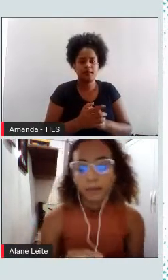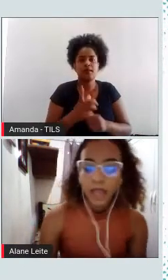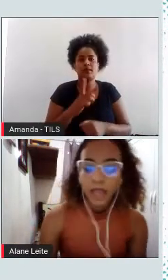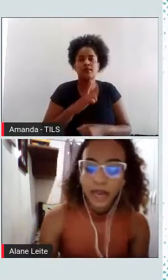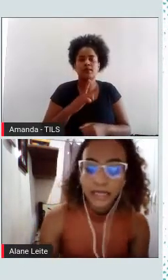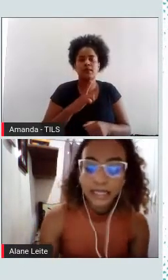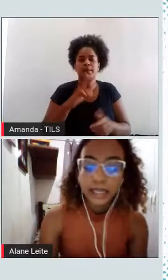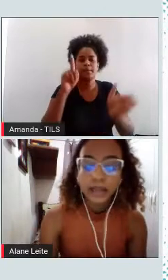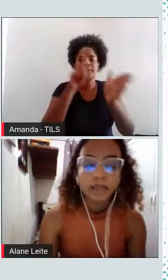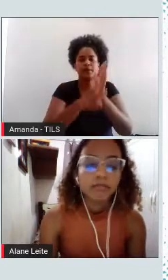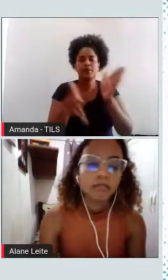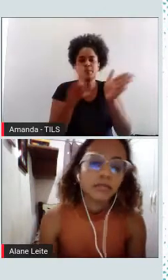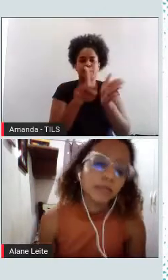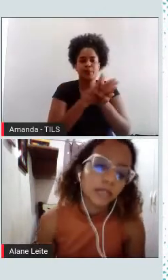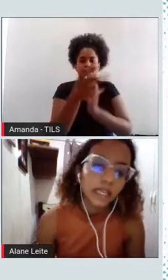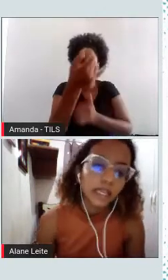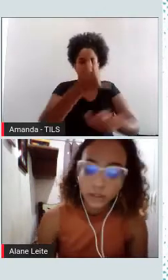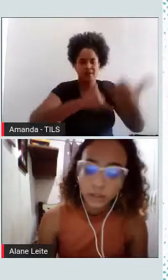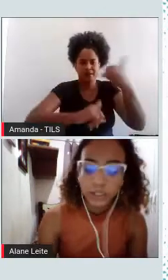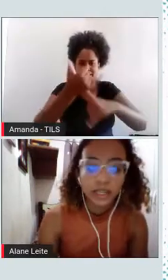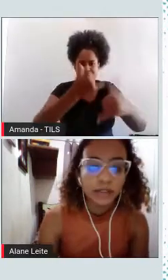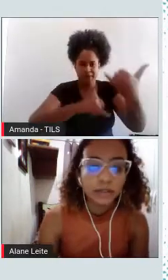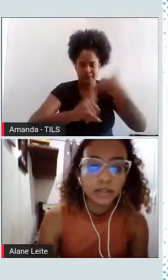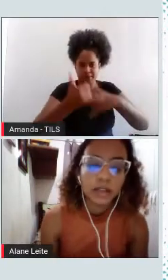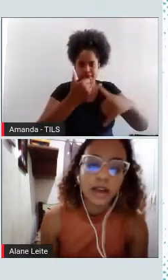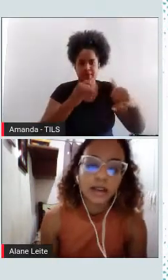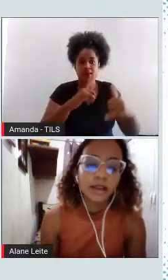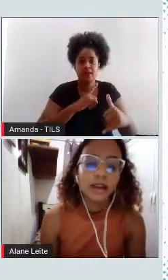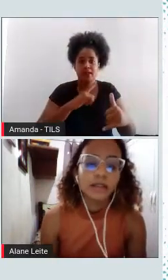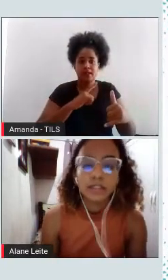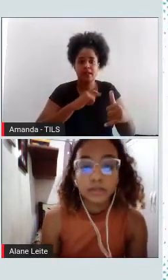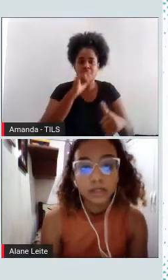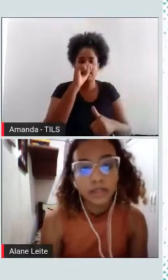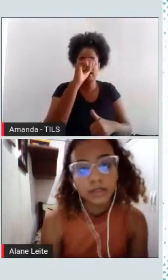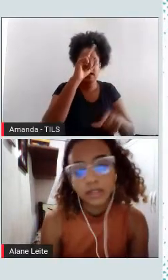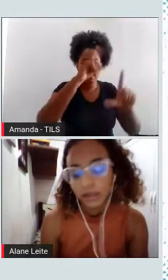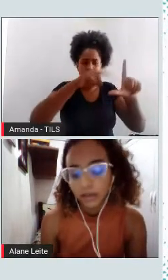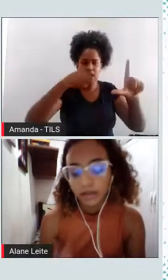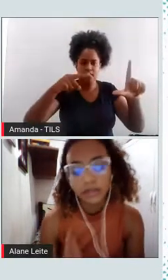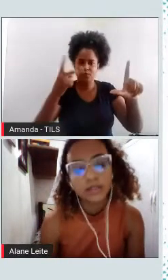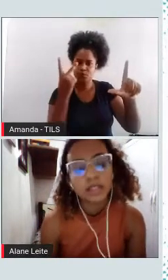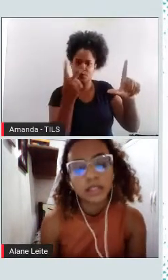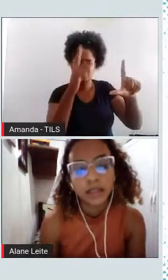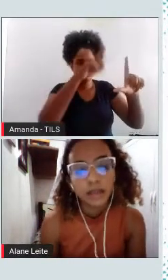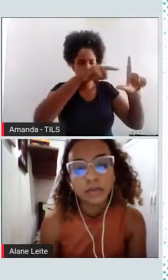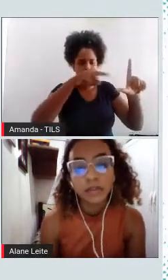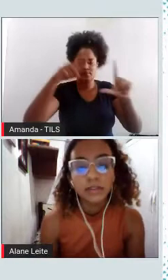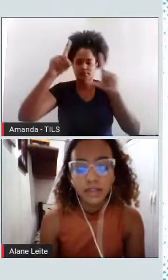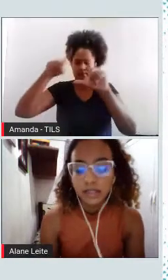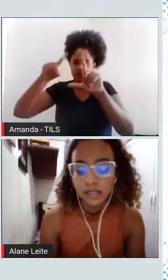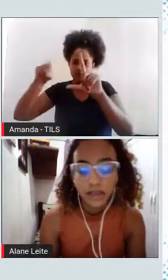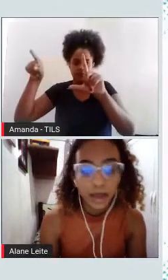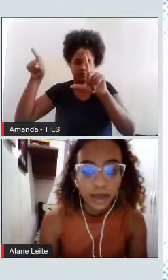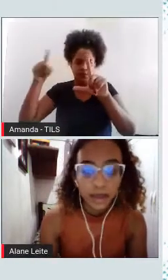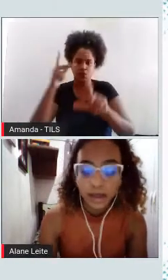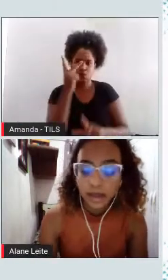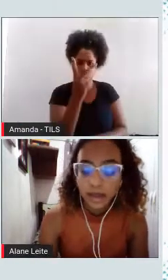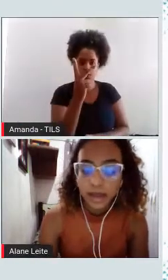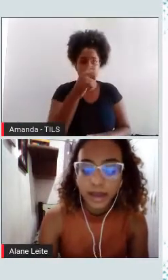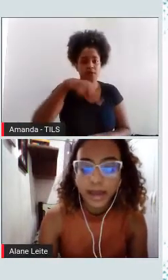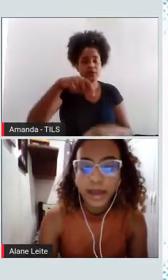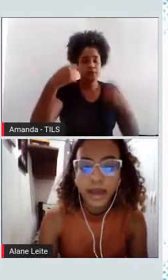química, aí tem esses dois gráficos lá. Eu quero que vocês saibam